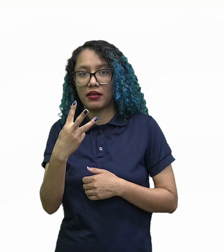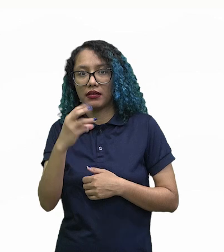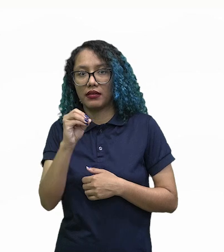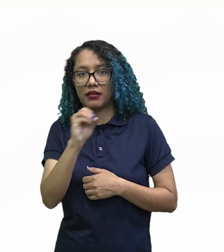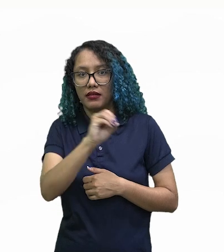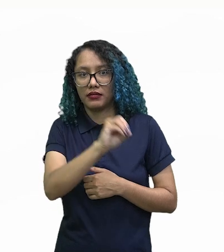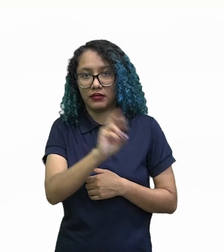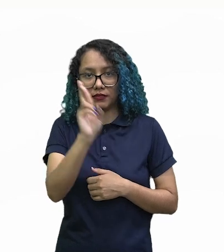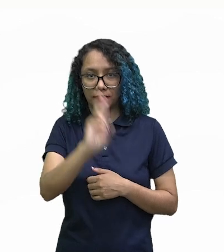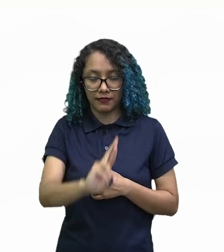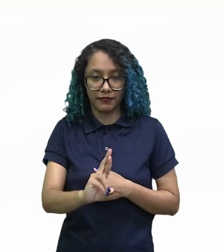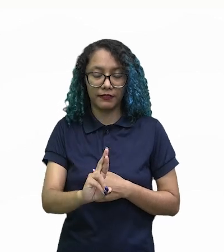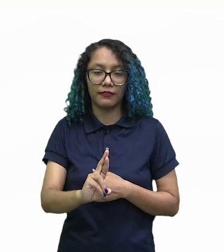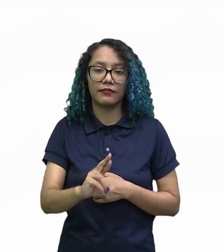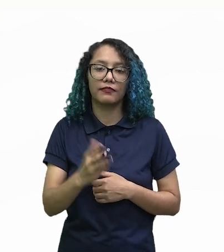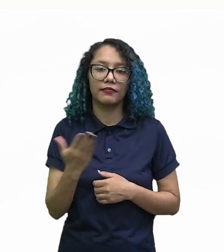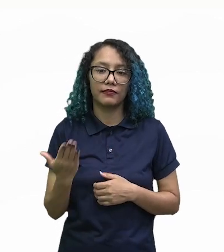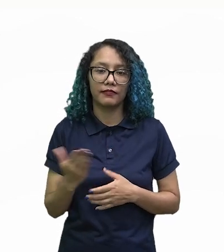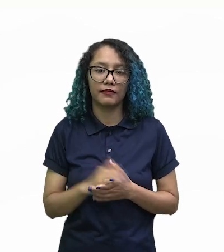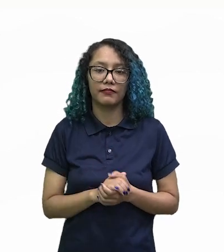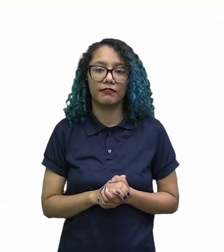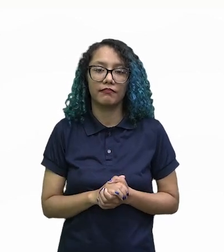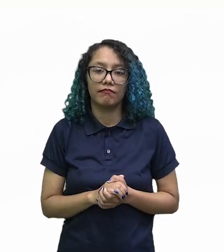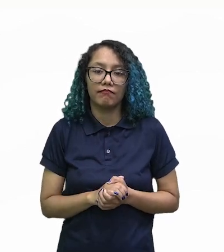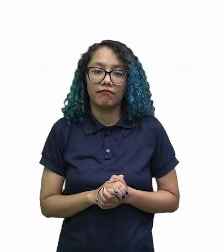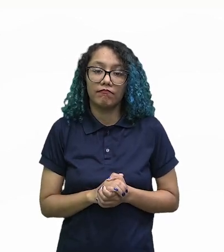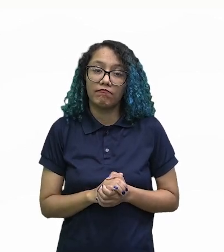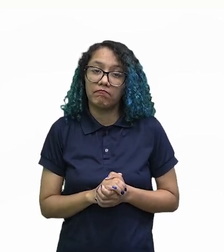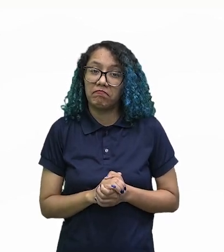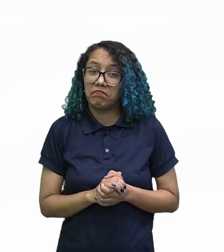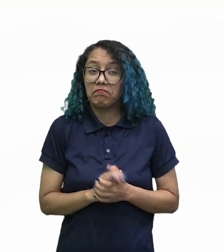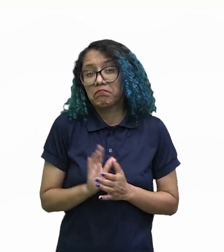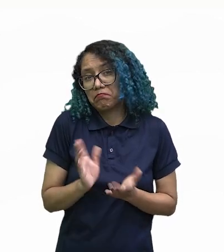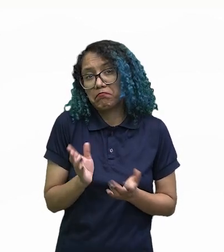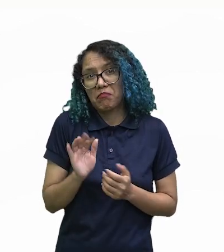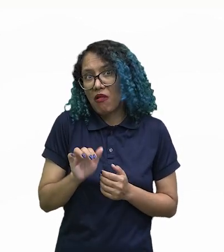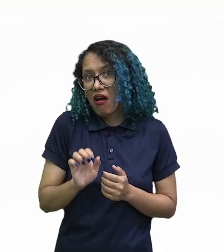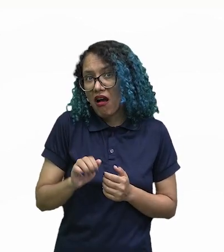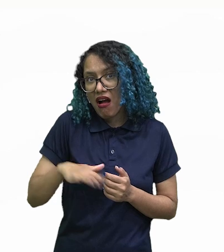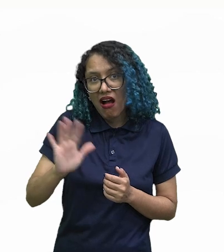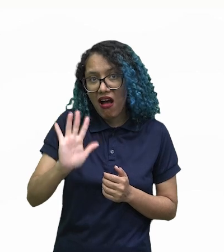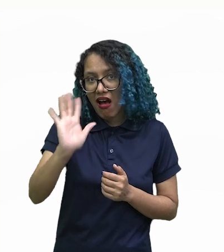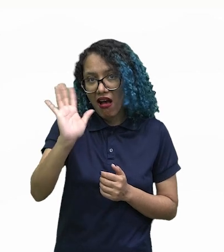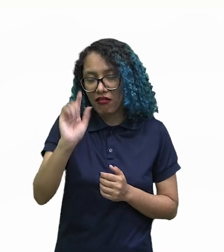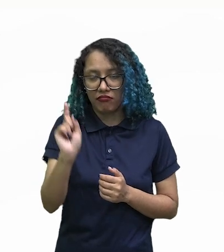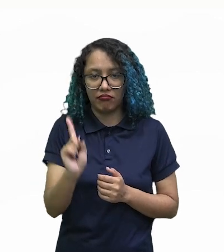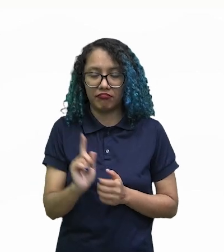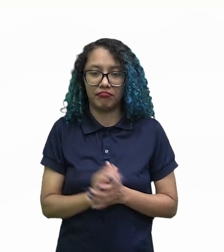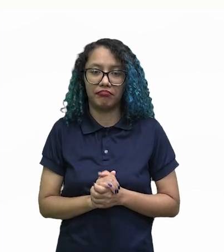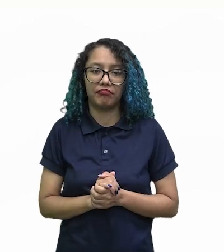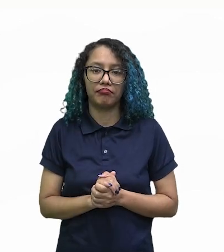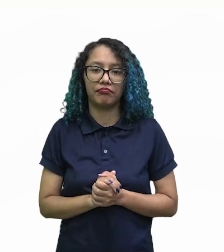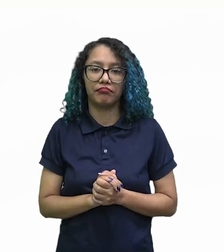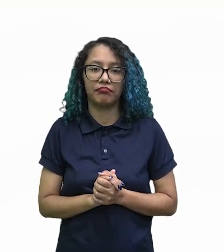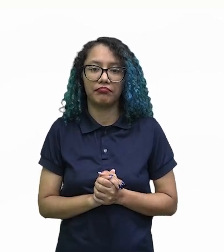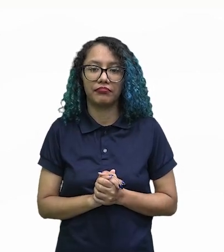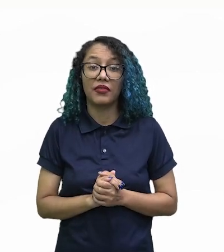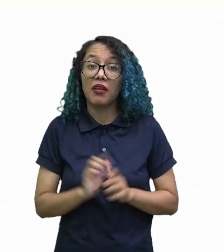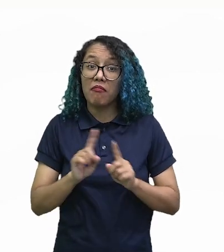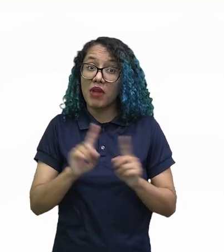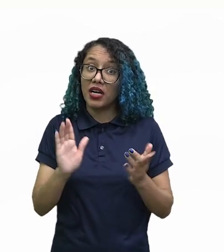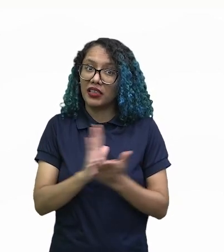R$1.300. E assim, nessa situação, até que não foi um valor tão alto, tudo bem? Mas há valores aí que a taxa